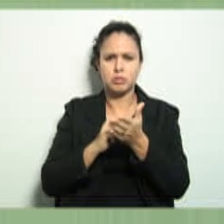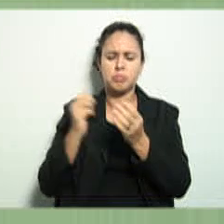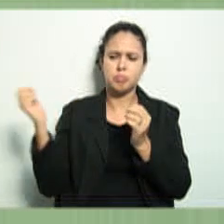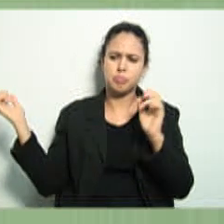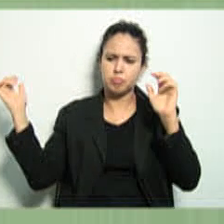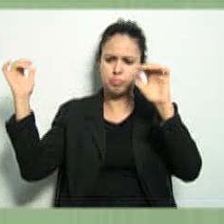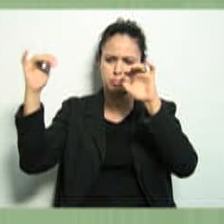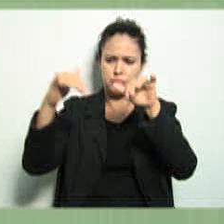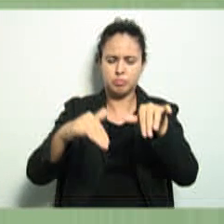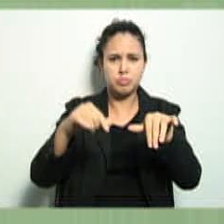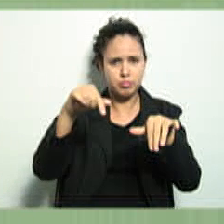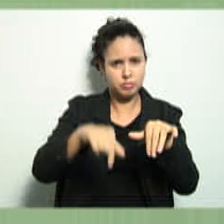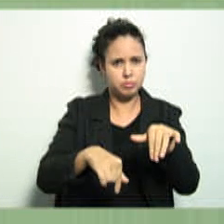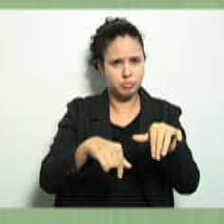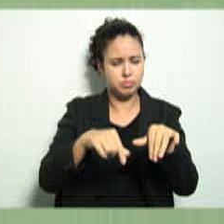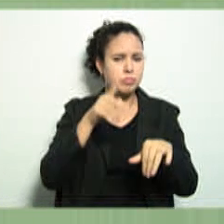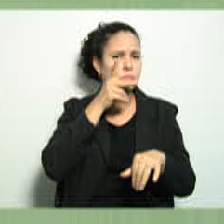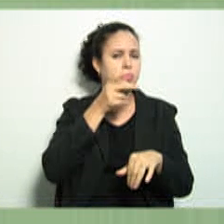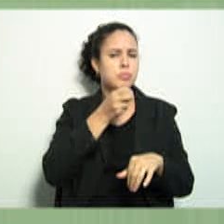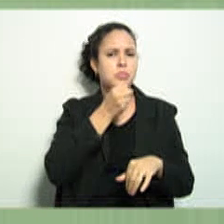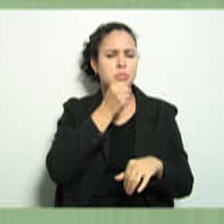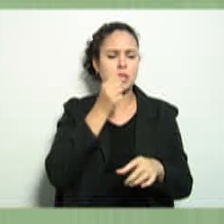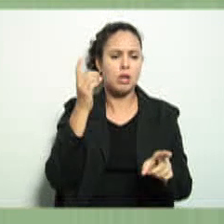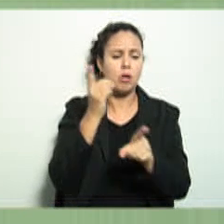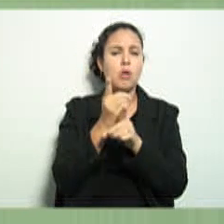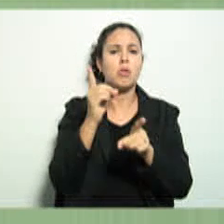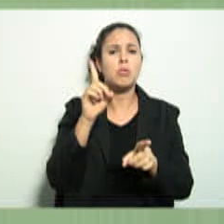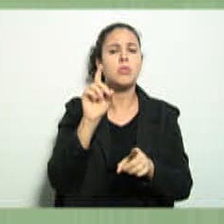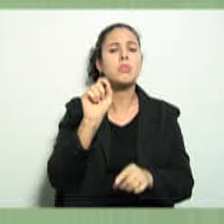no transporte do látex, produzido